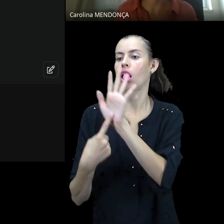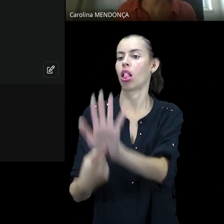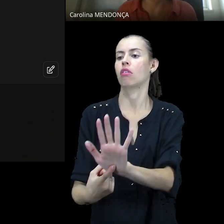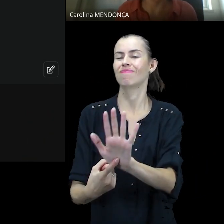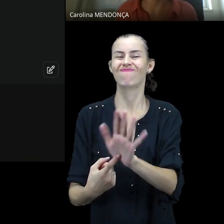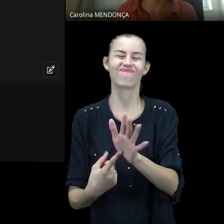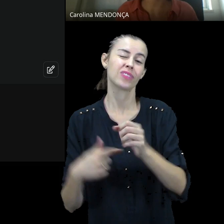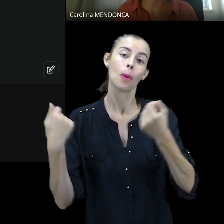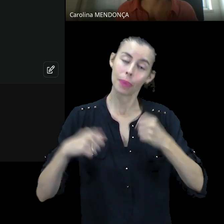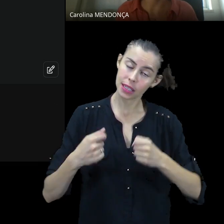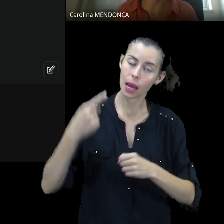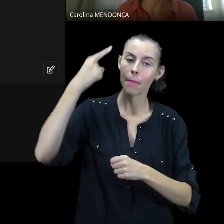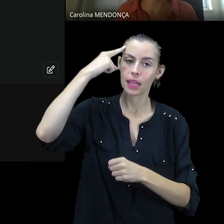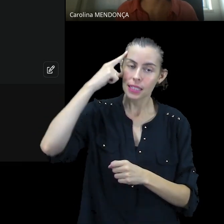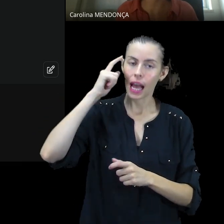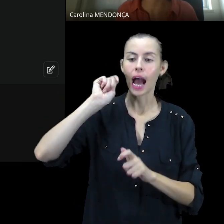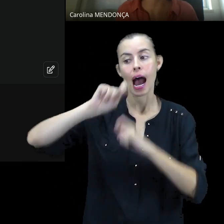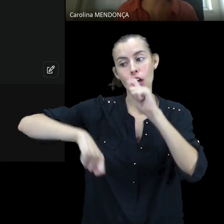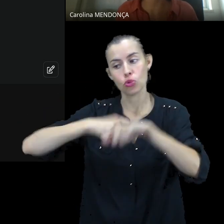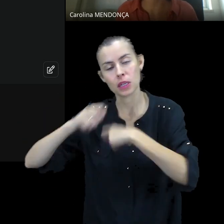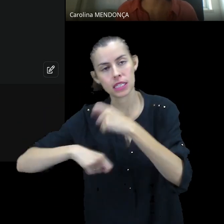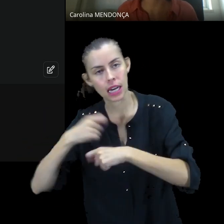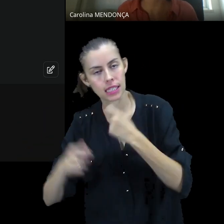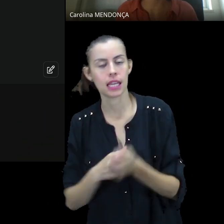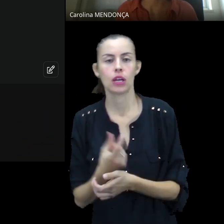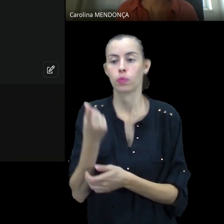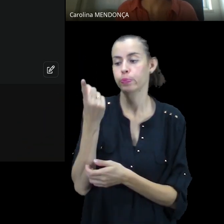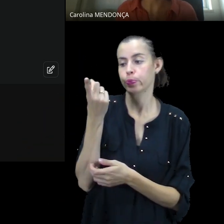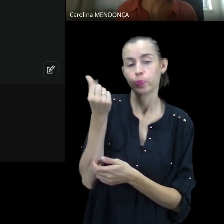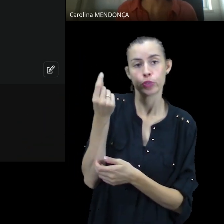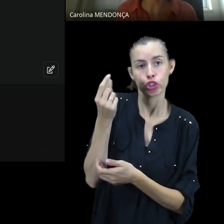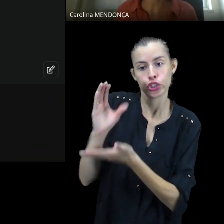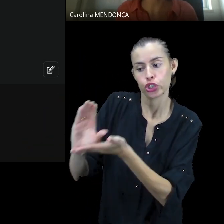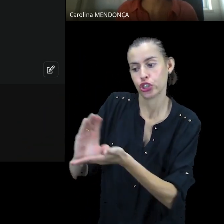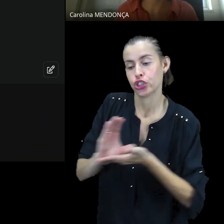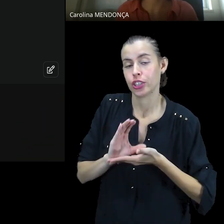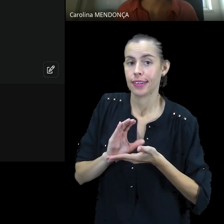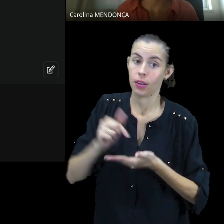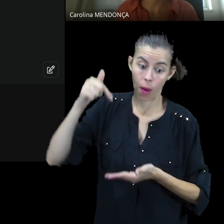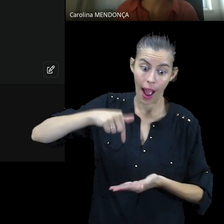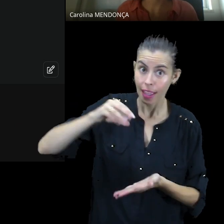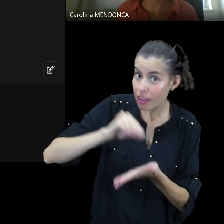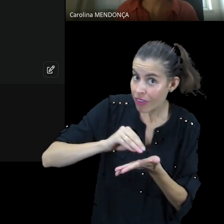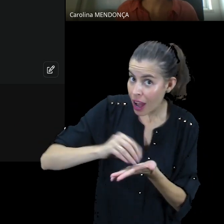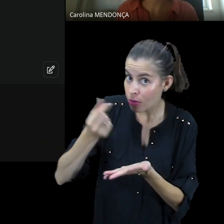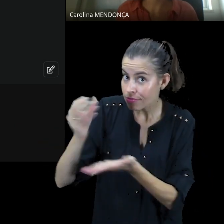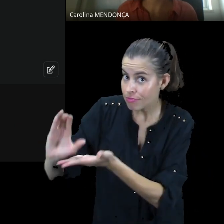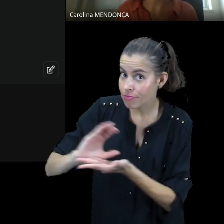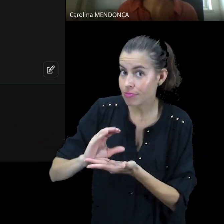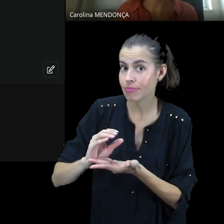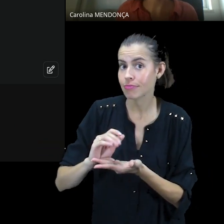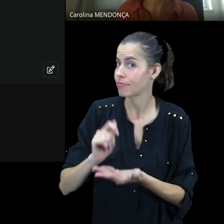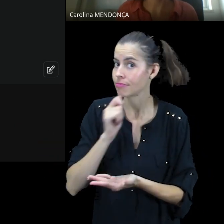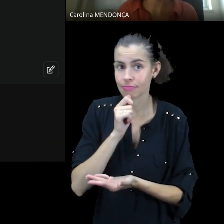que inclusive não vieram, no nosso caso das universidades federais não veio, para fomentar a extensão. Então, por esses motivos, a